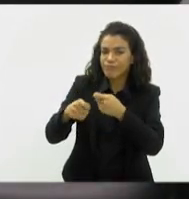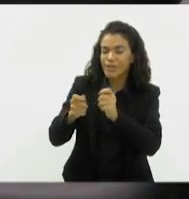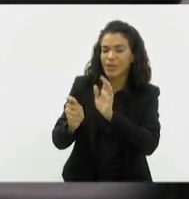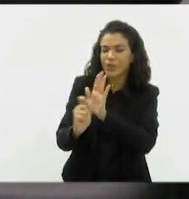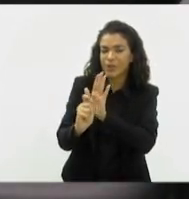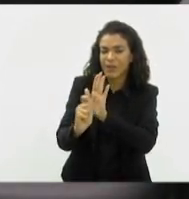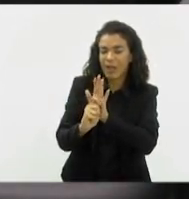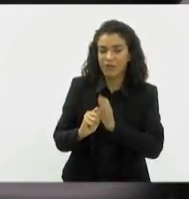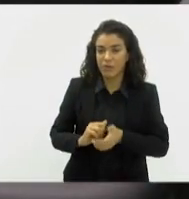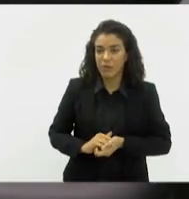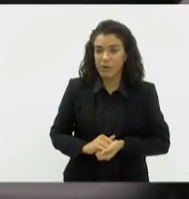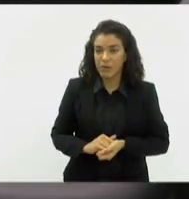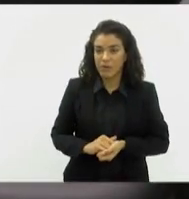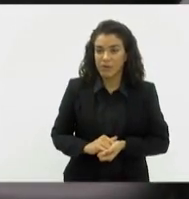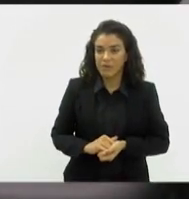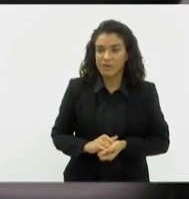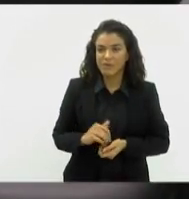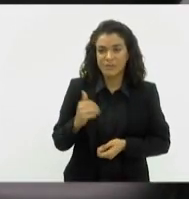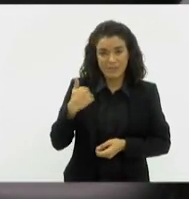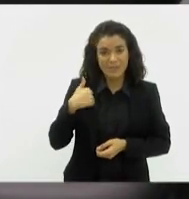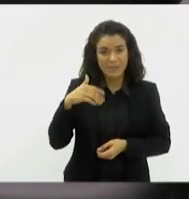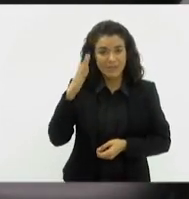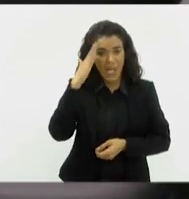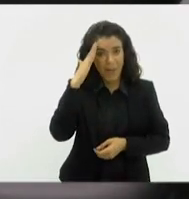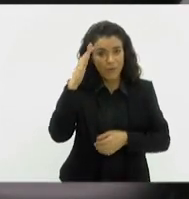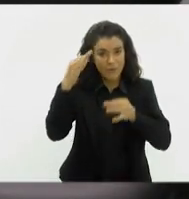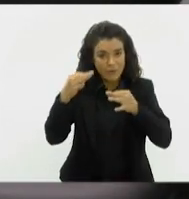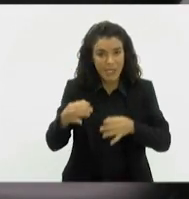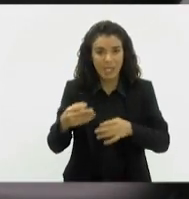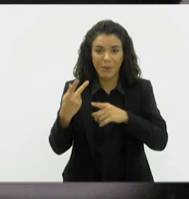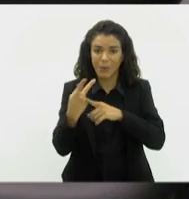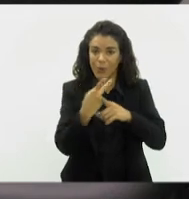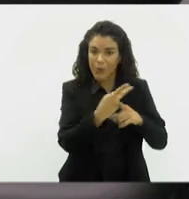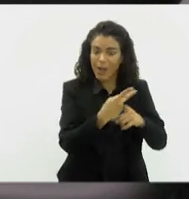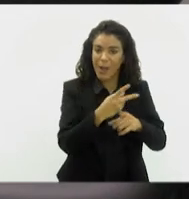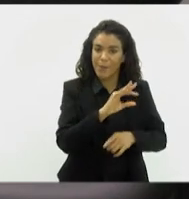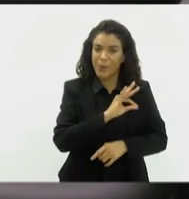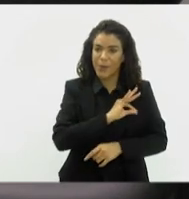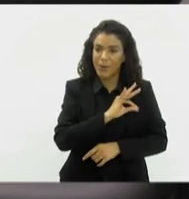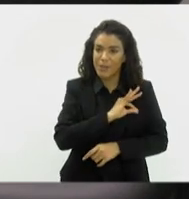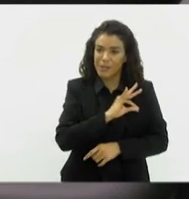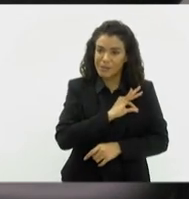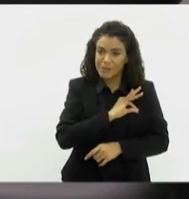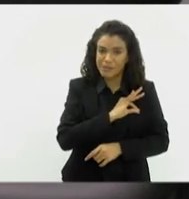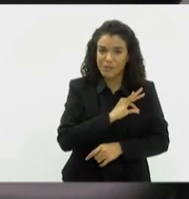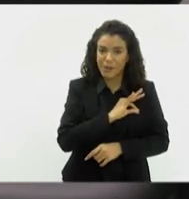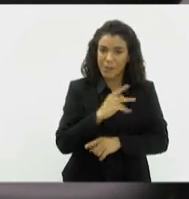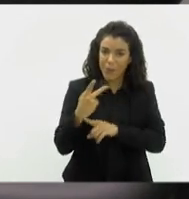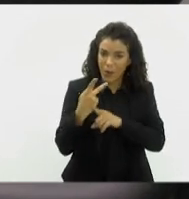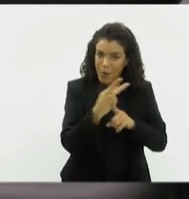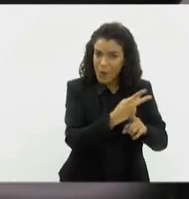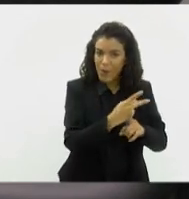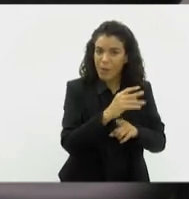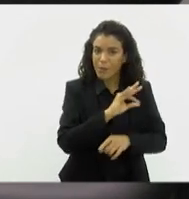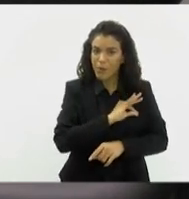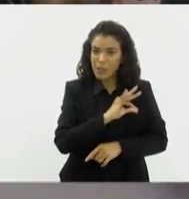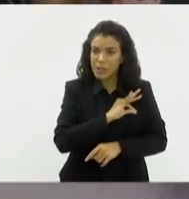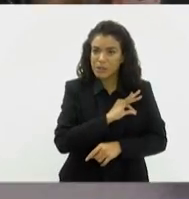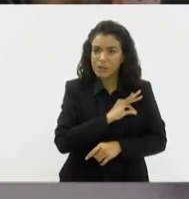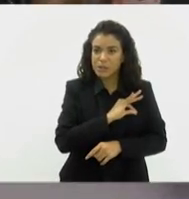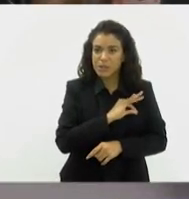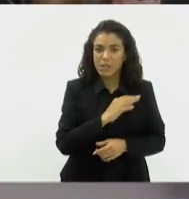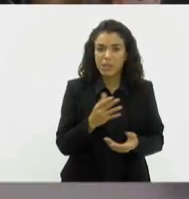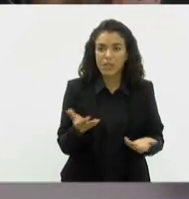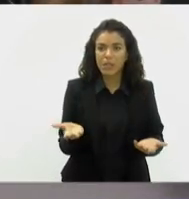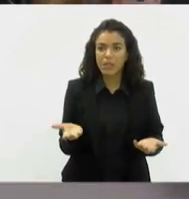geralmente essas pessoas sabem que quem tem que procurar é polícia. Como é que é? Essas pessoas geralmente procuram a polícia. Ah, não procura os movimentos. Mas